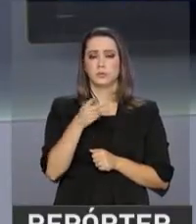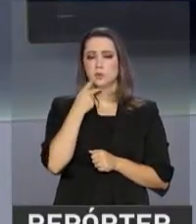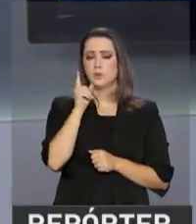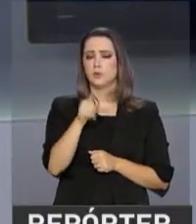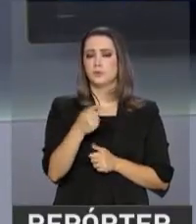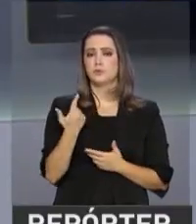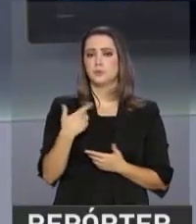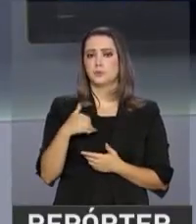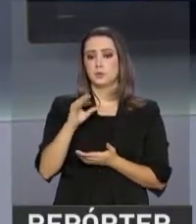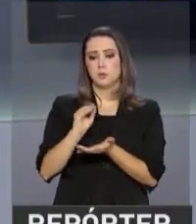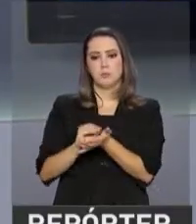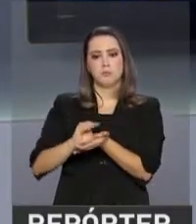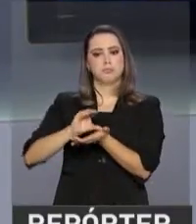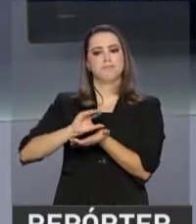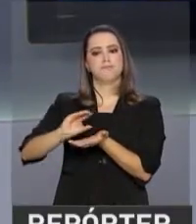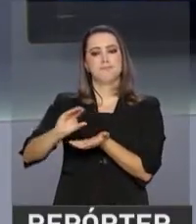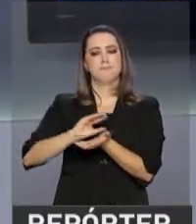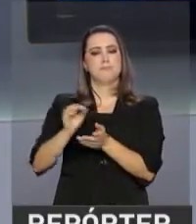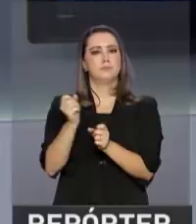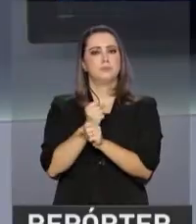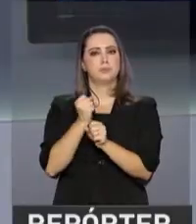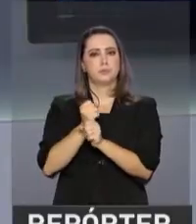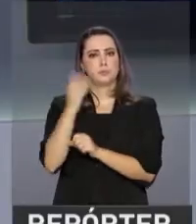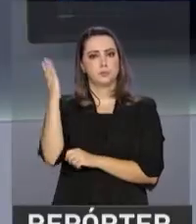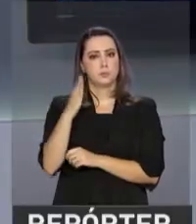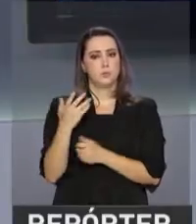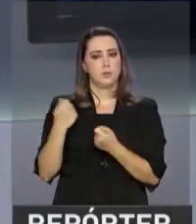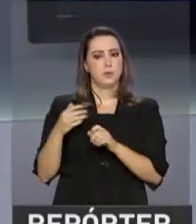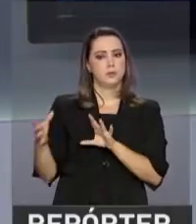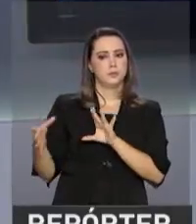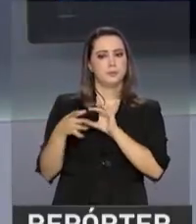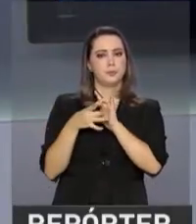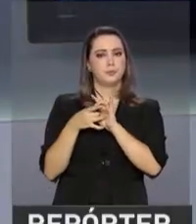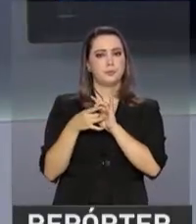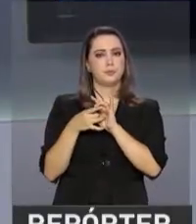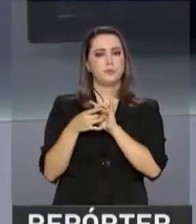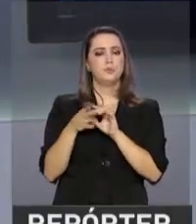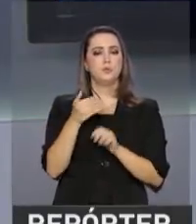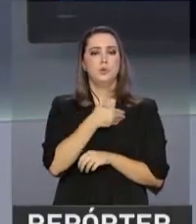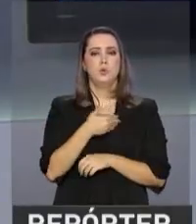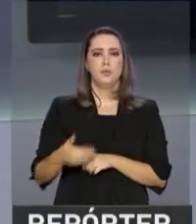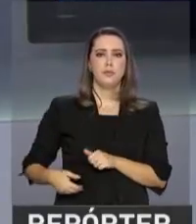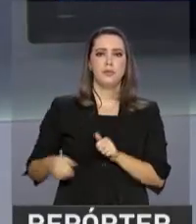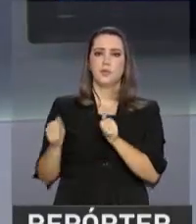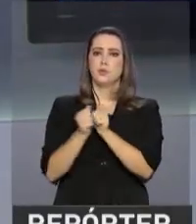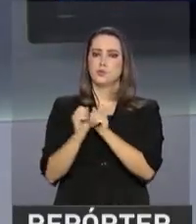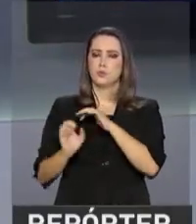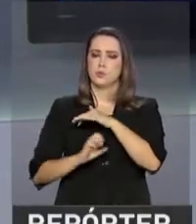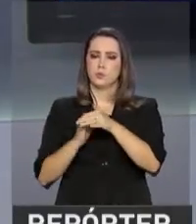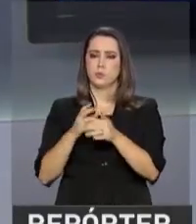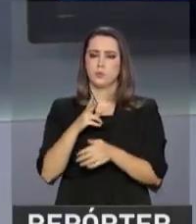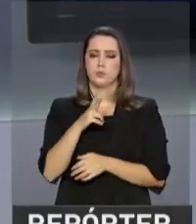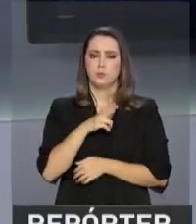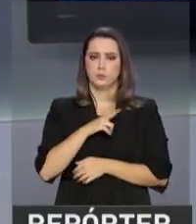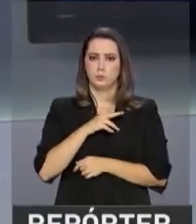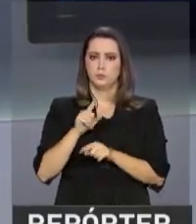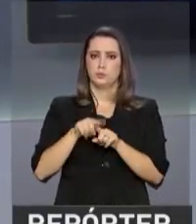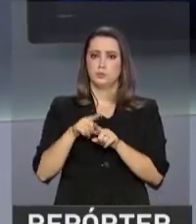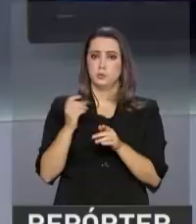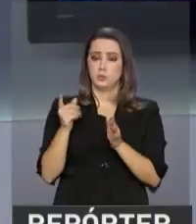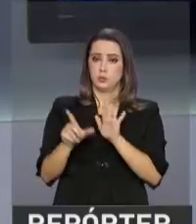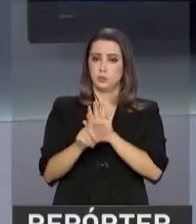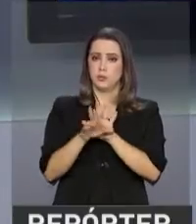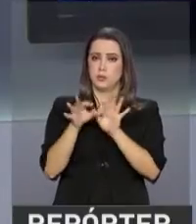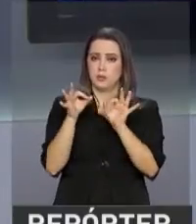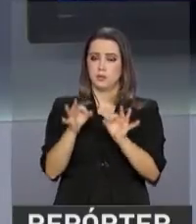mais investimentos em infraestrutura o brasil deve apostar nas parcerias público privadas a partir de um marco legal definido que